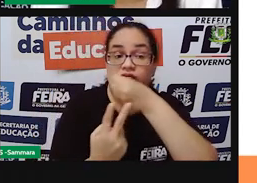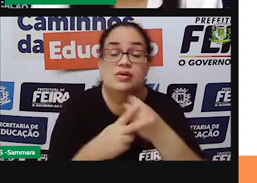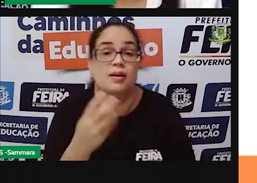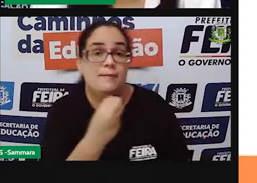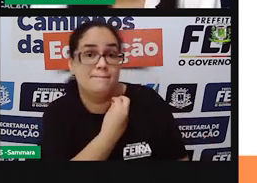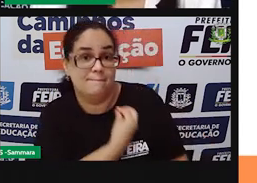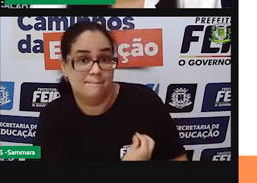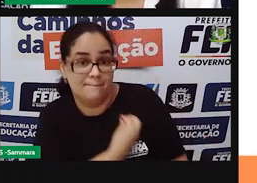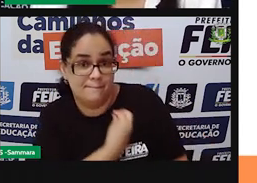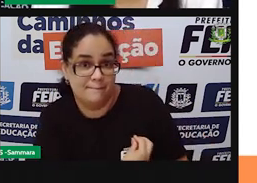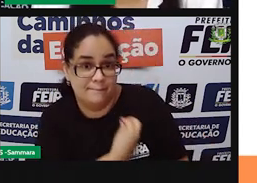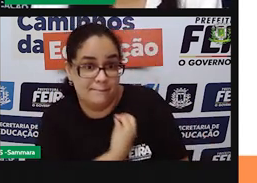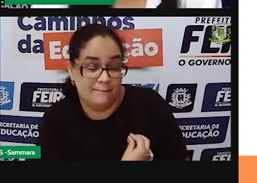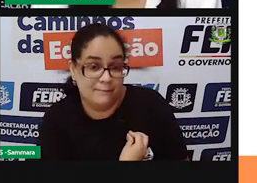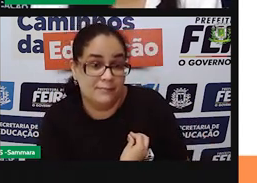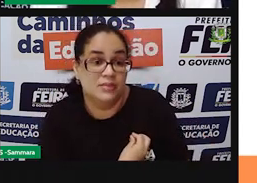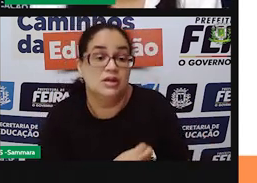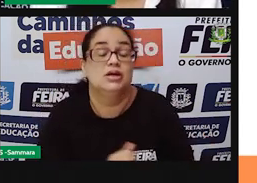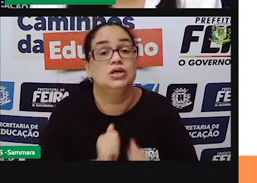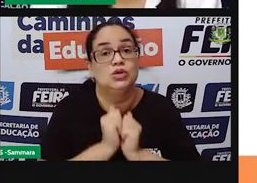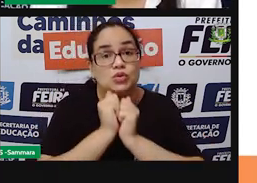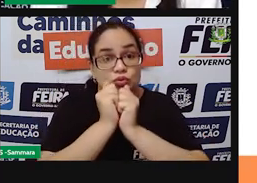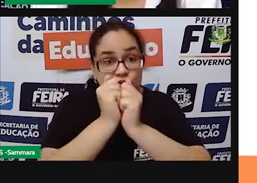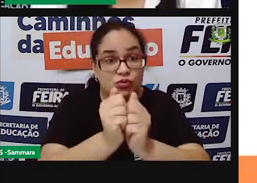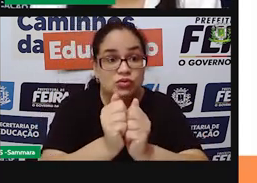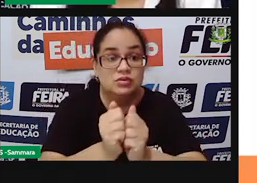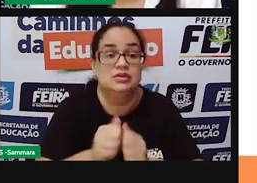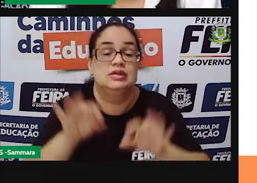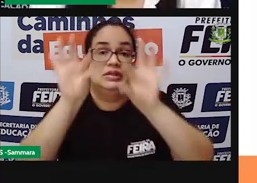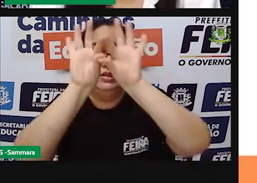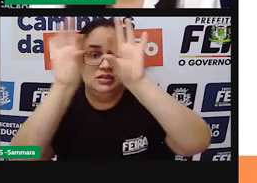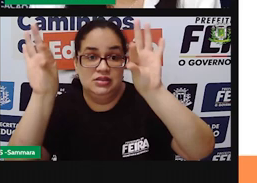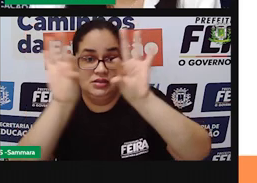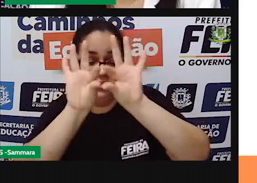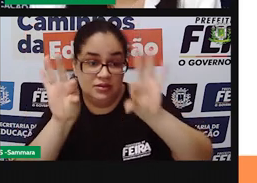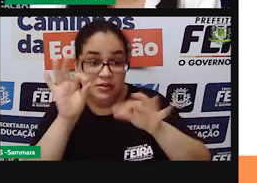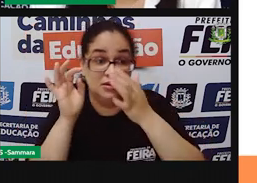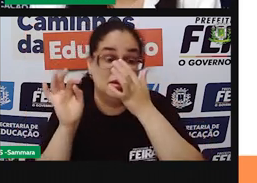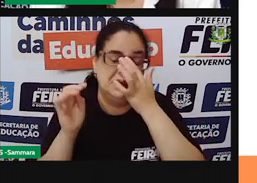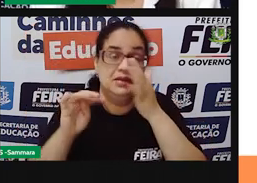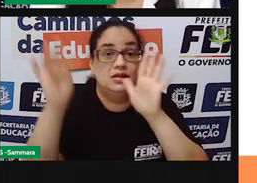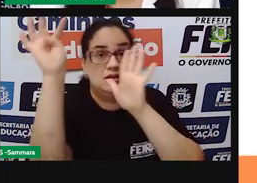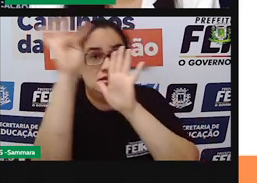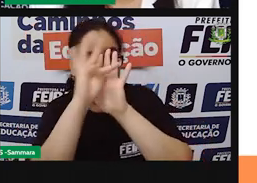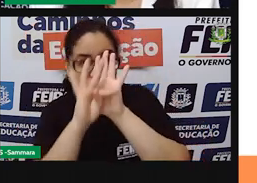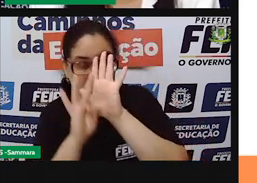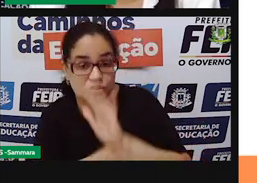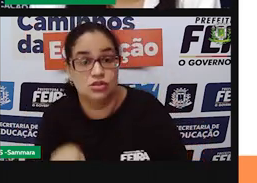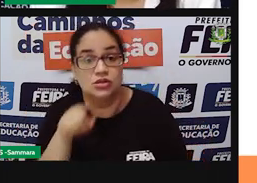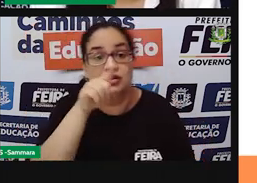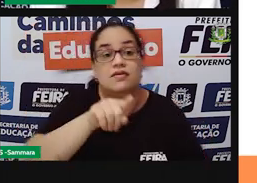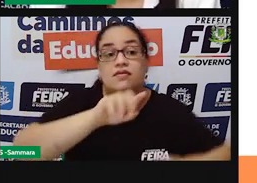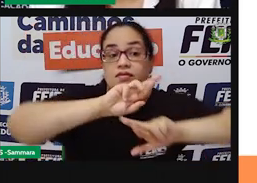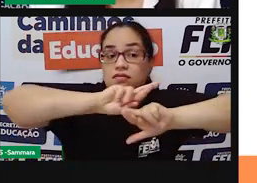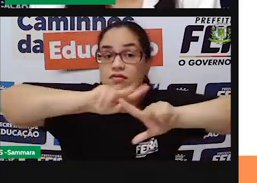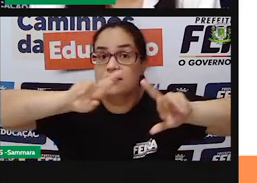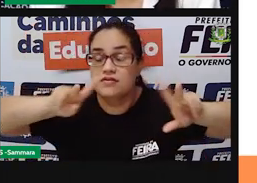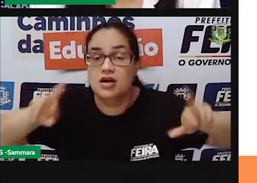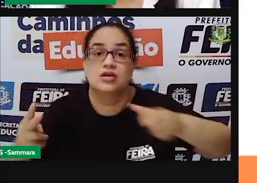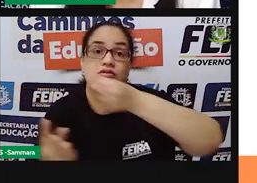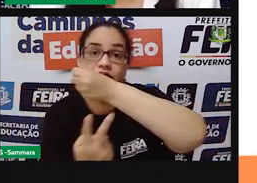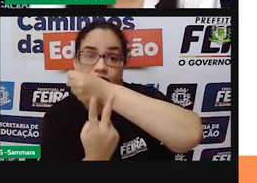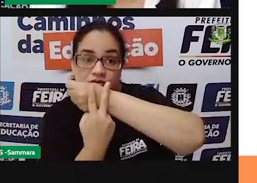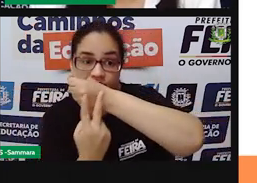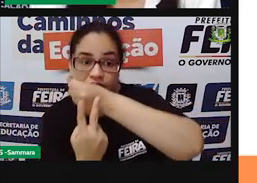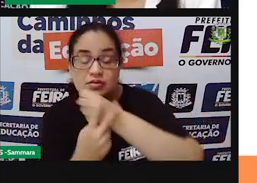estão presentes na construção das frases. E aí, nesse textinho, aparecem vários verbos. Mas